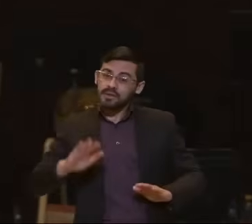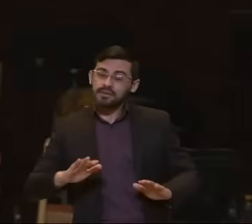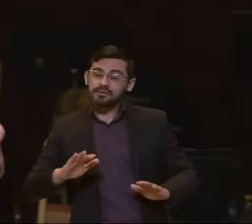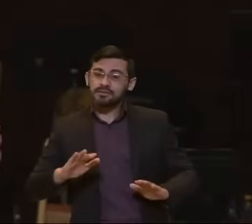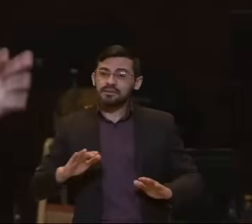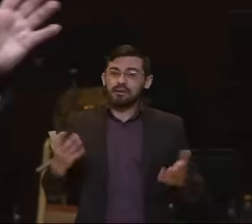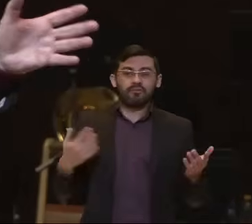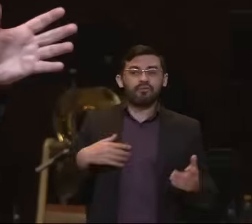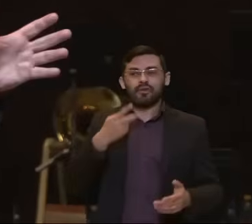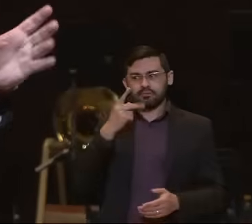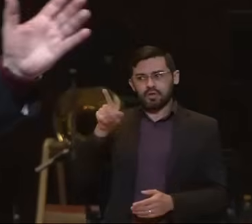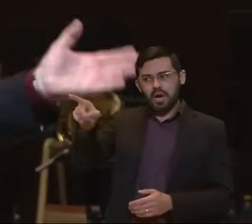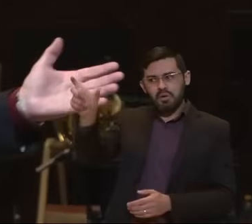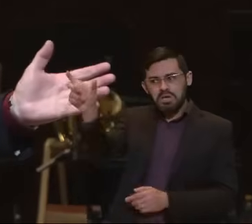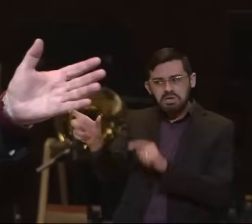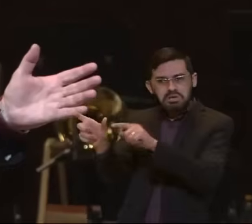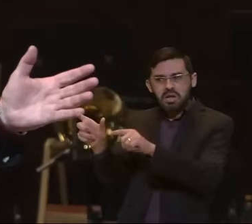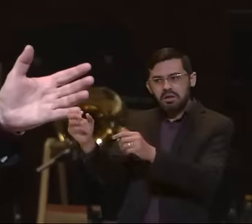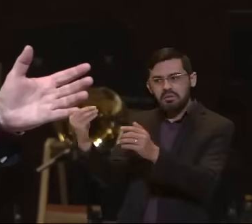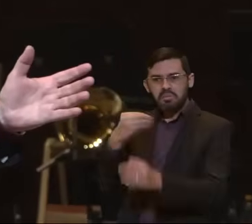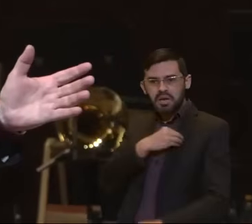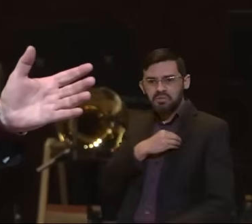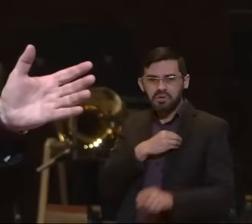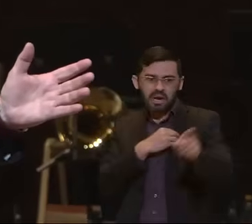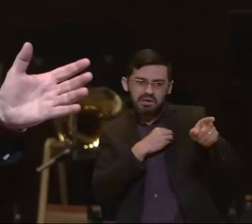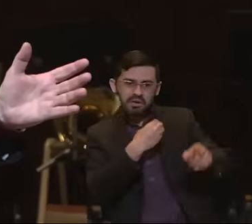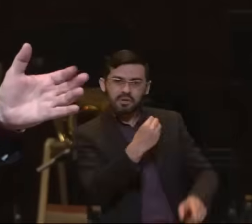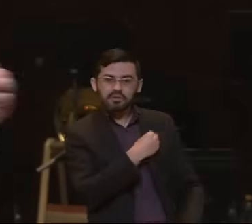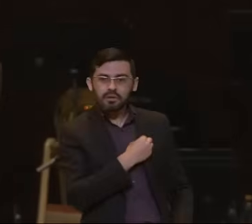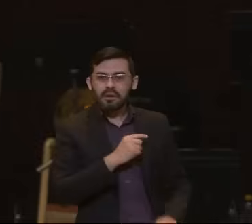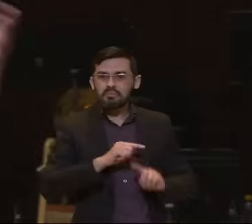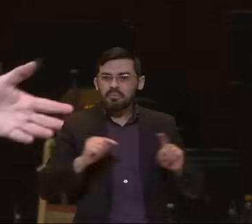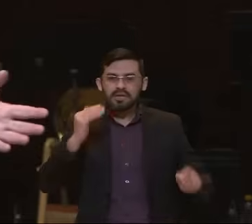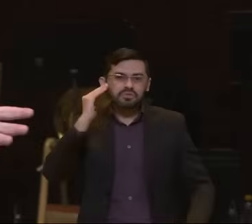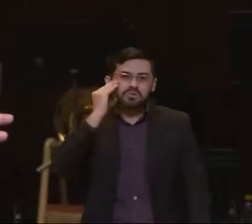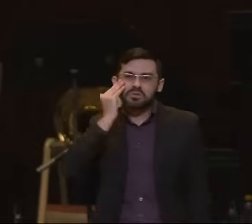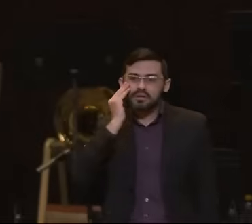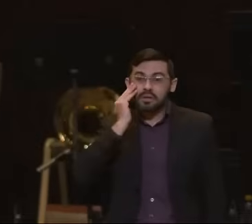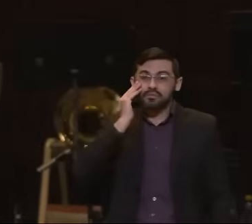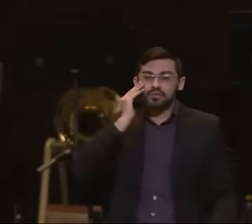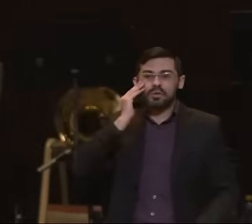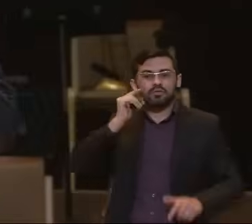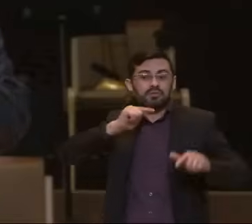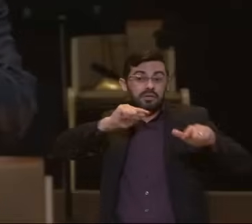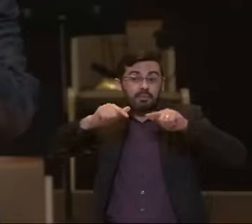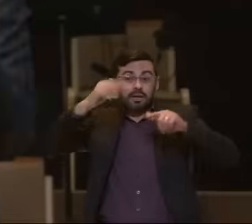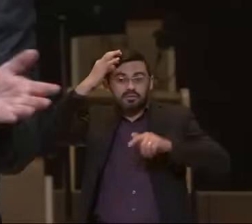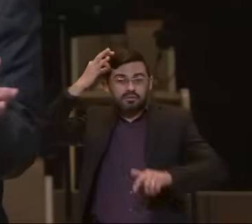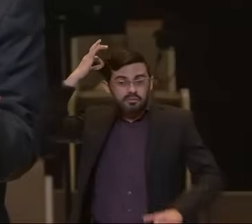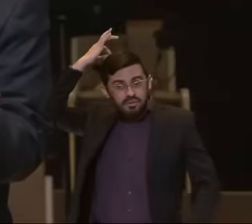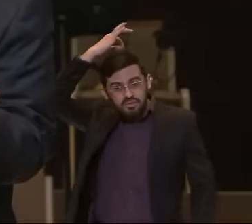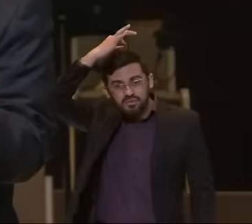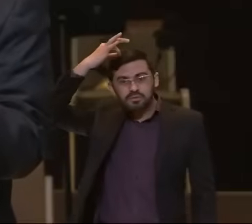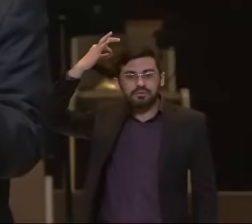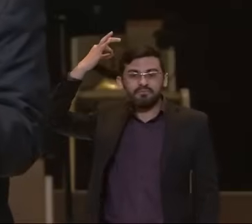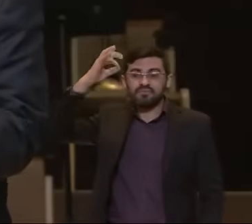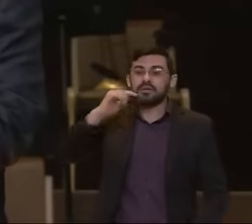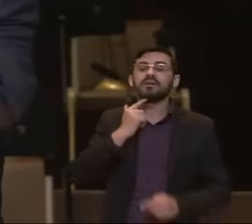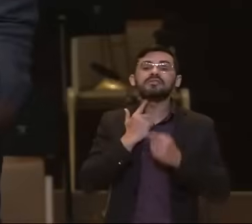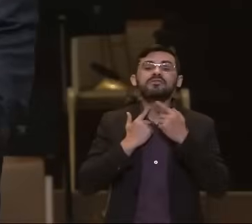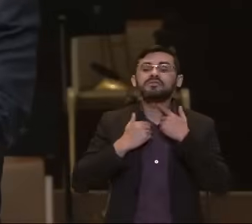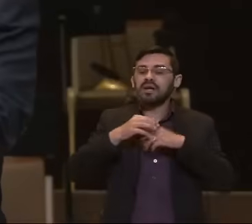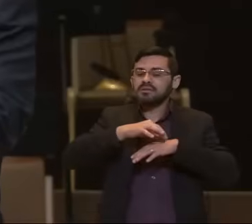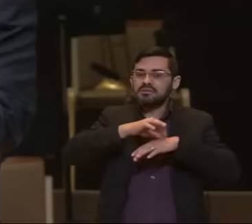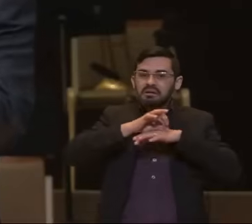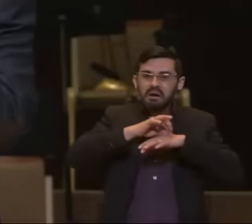aqui e ali e não entendemos a obra do Espírito. As tentações da carne podem ter vertentes diferentes,